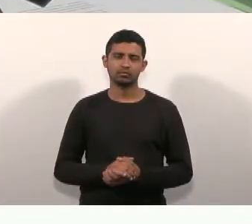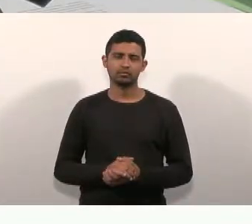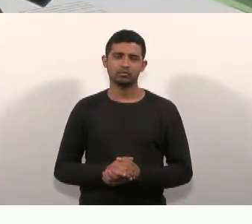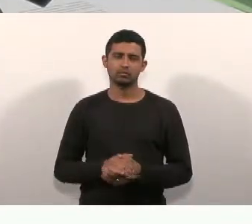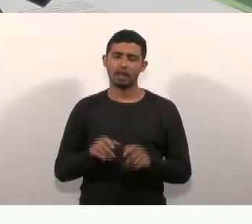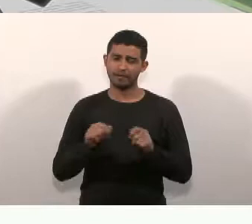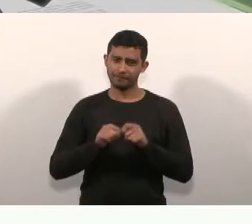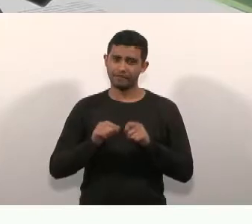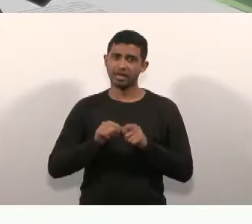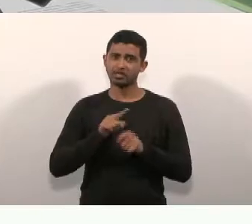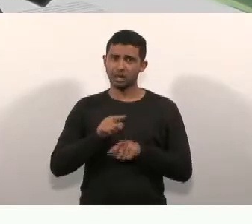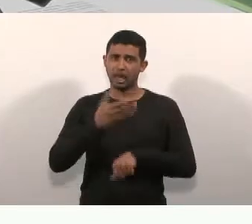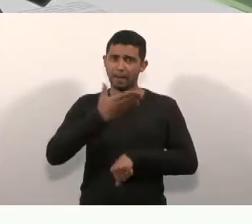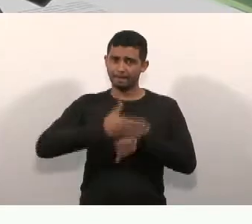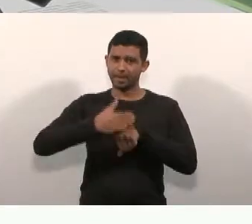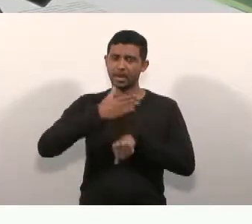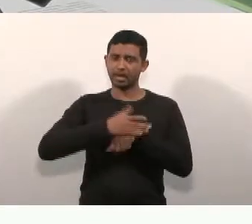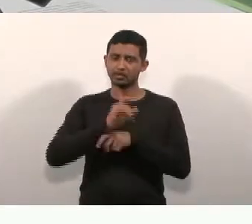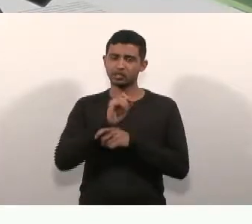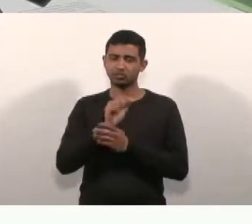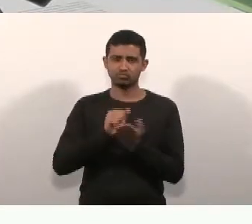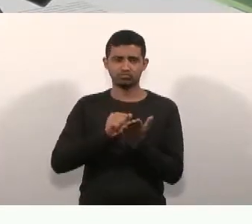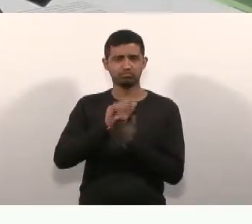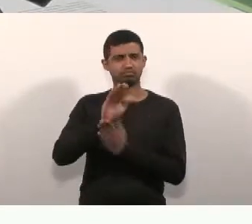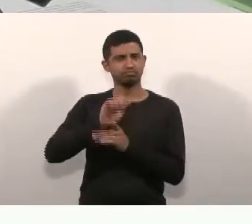na prática, a expulsão